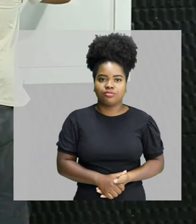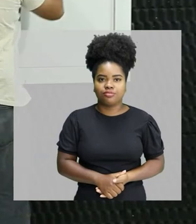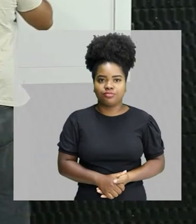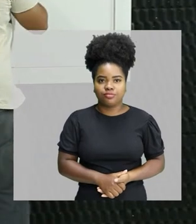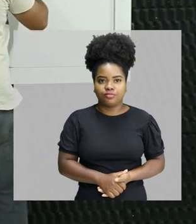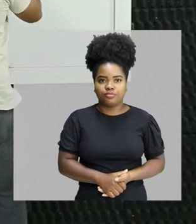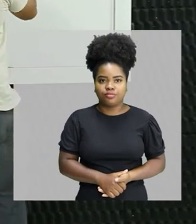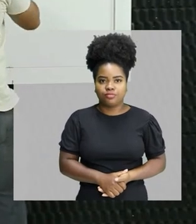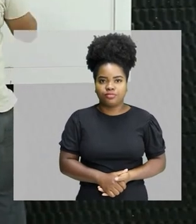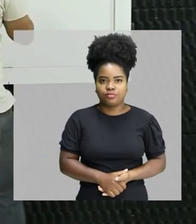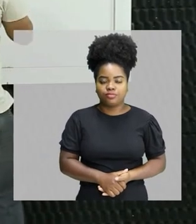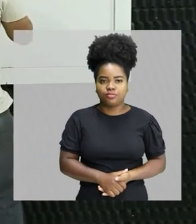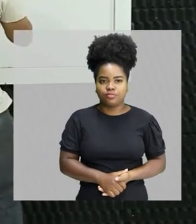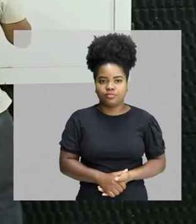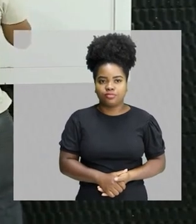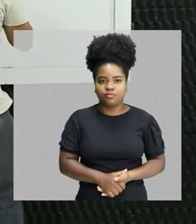Então,